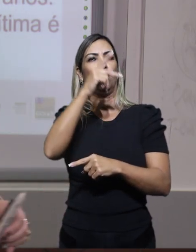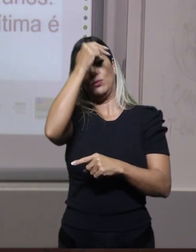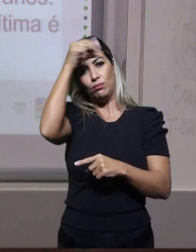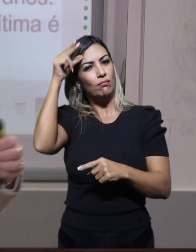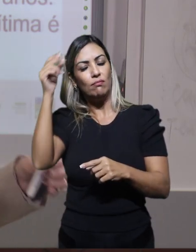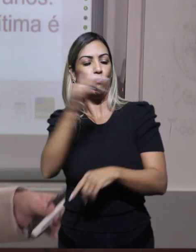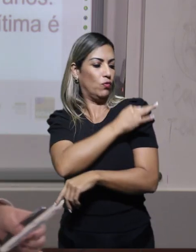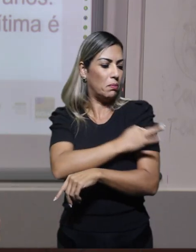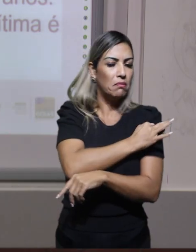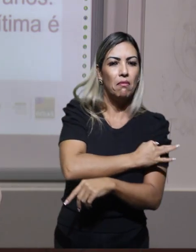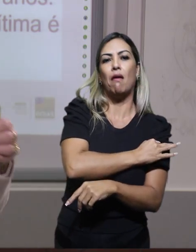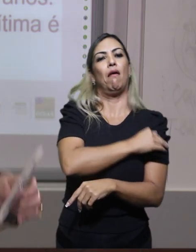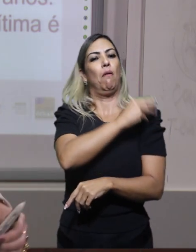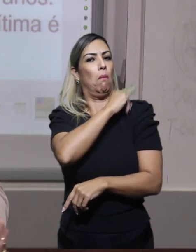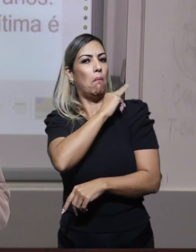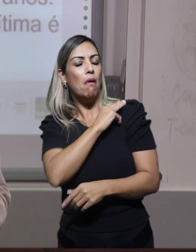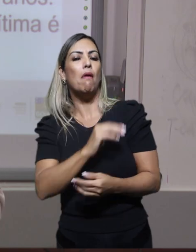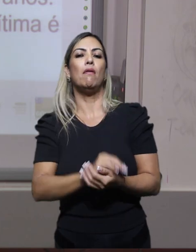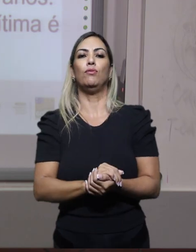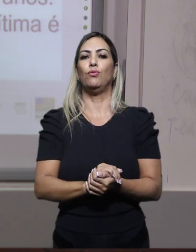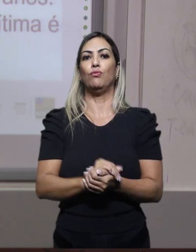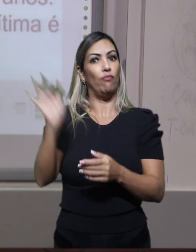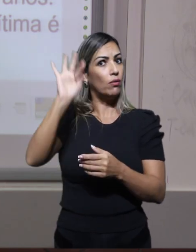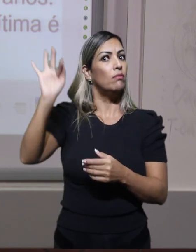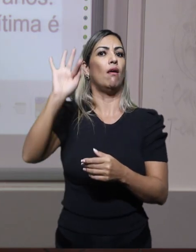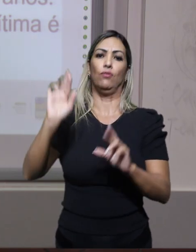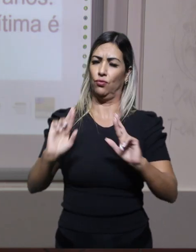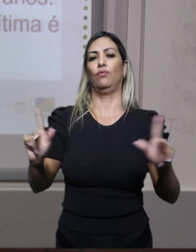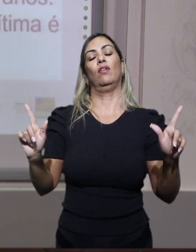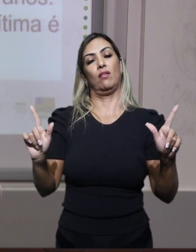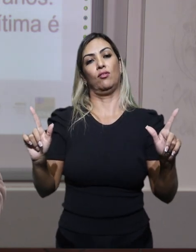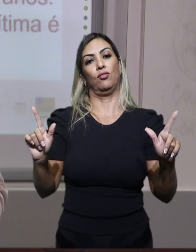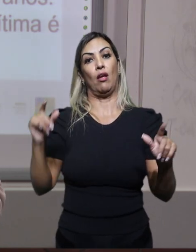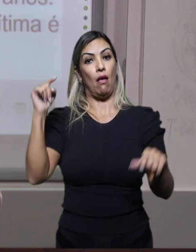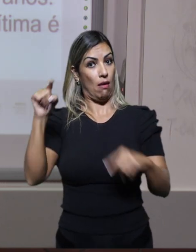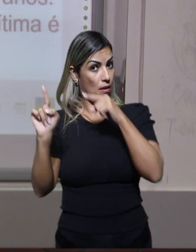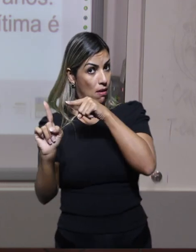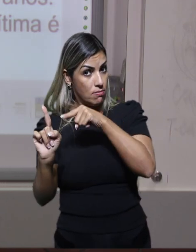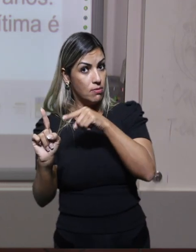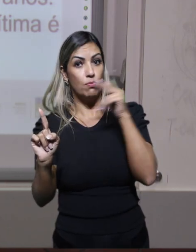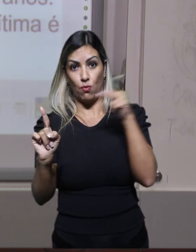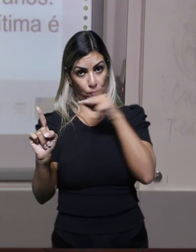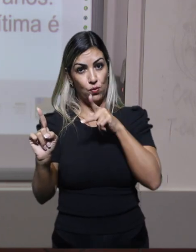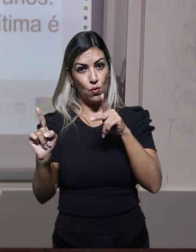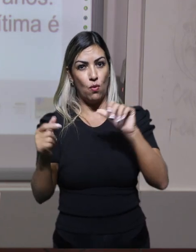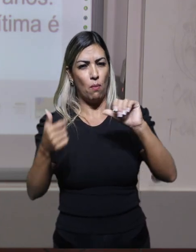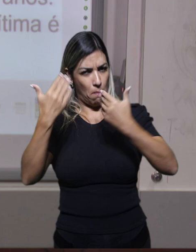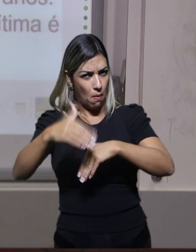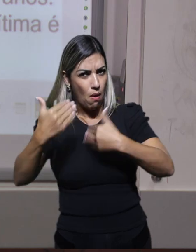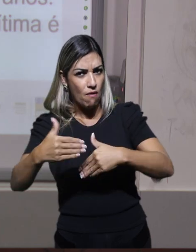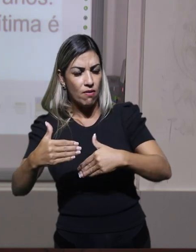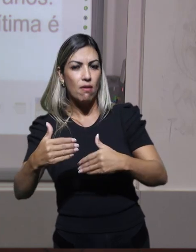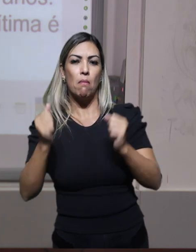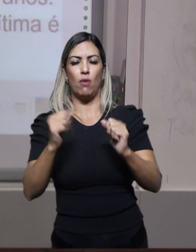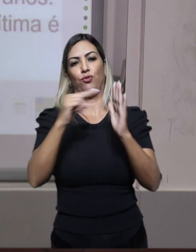do ensino fundamental, do ensino médio, da faculdade. Ele vai fazer uma avaliação e pode